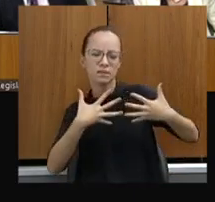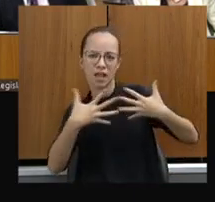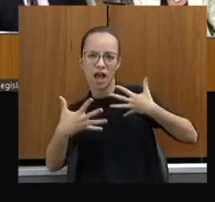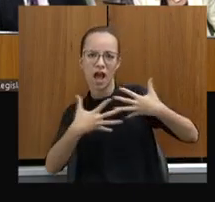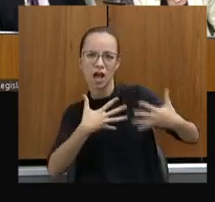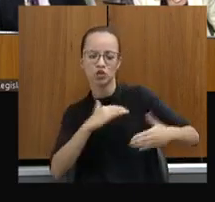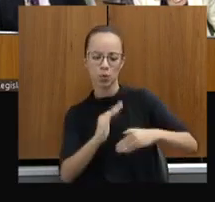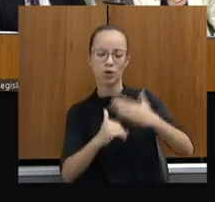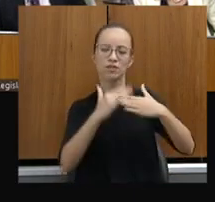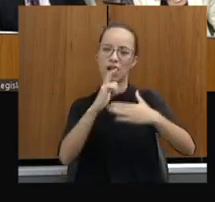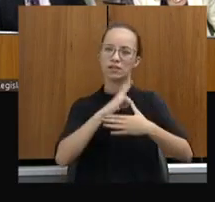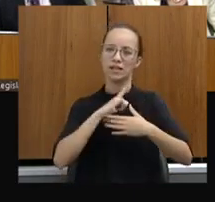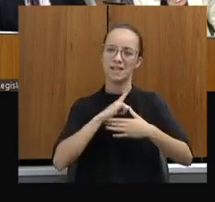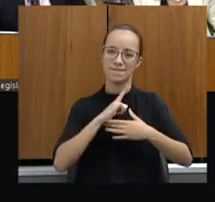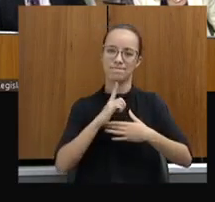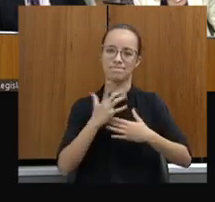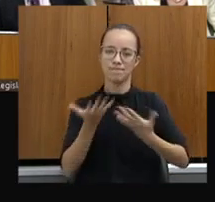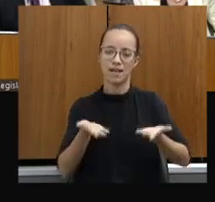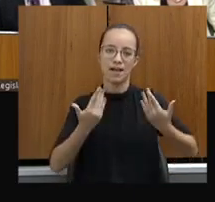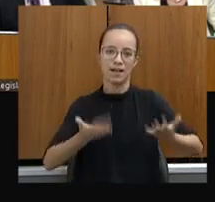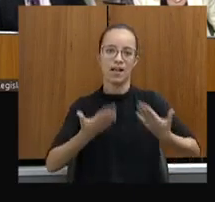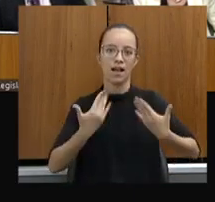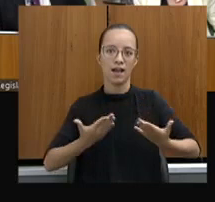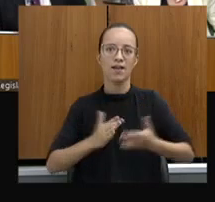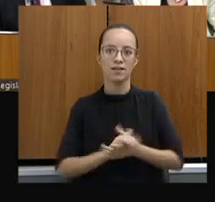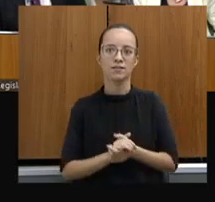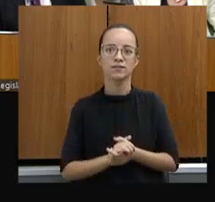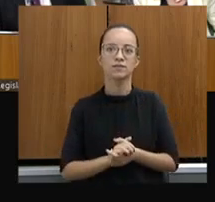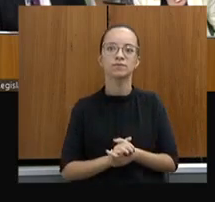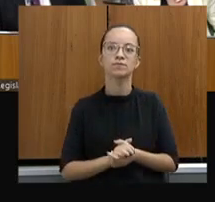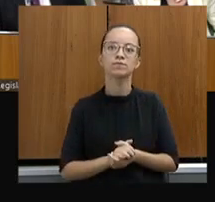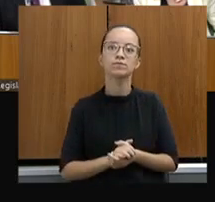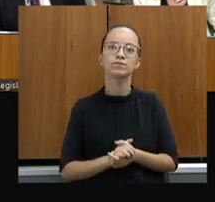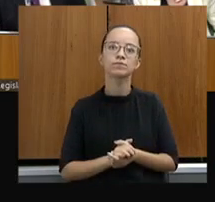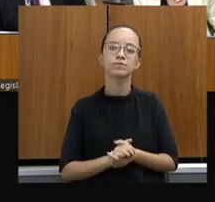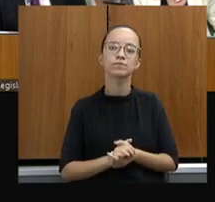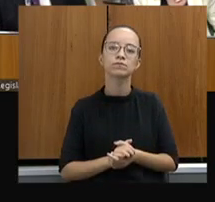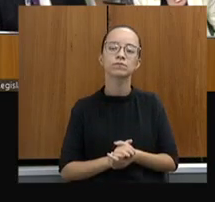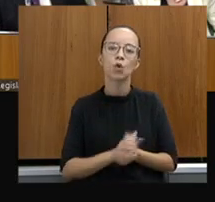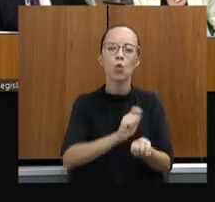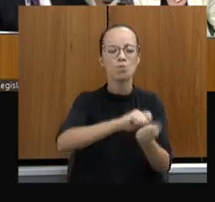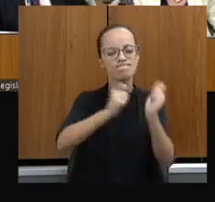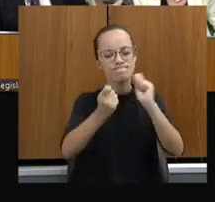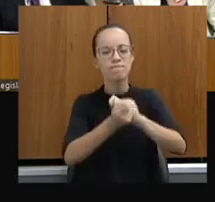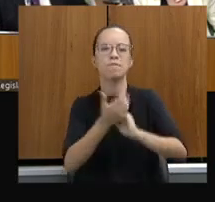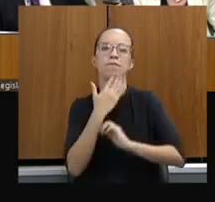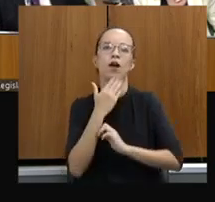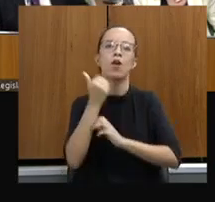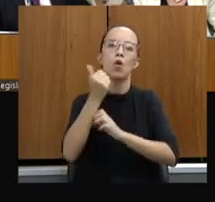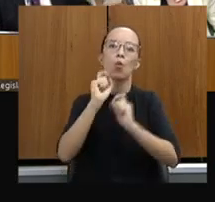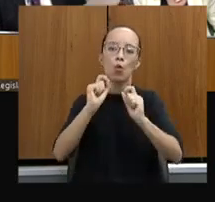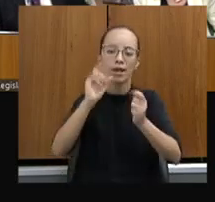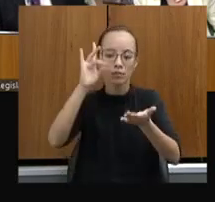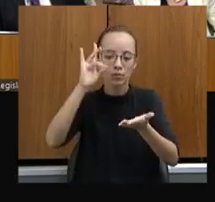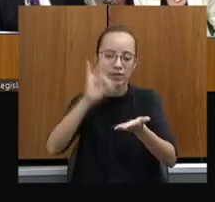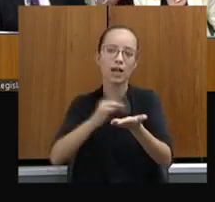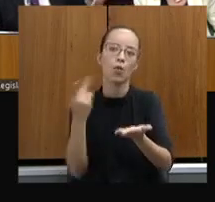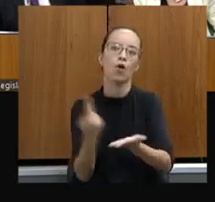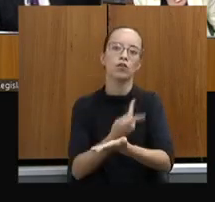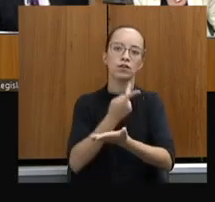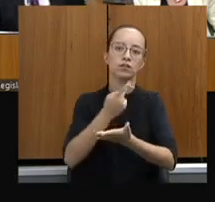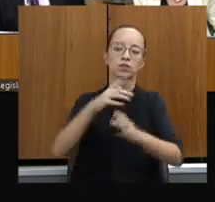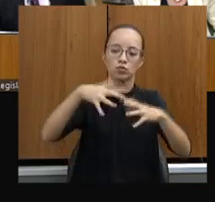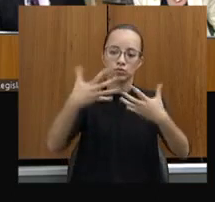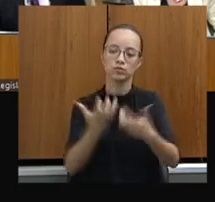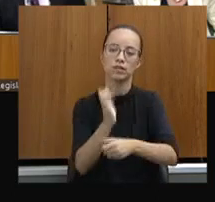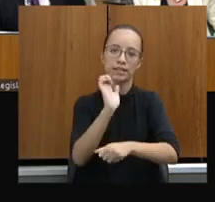processo enfim a gente entende que trouxe mais uma adequação maior a realidade do